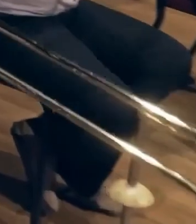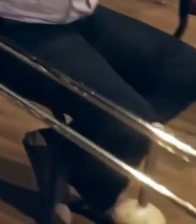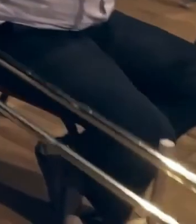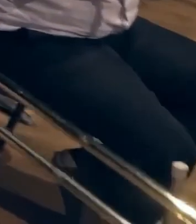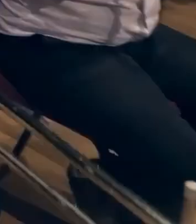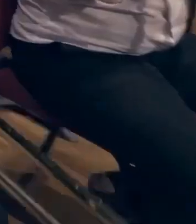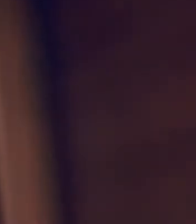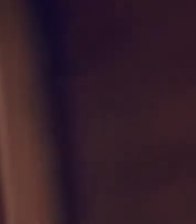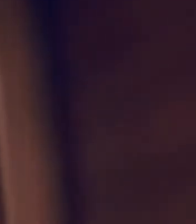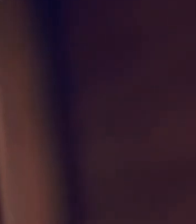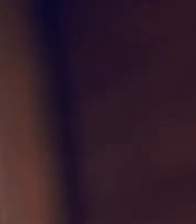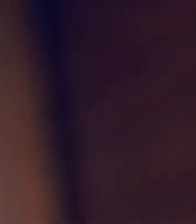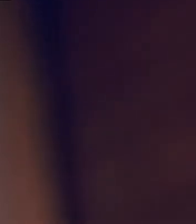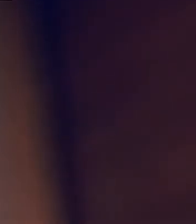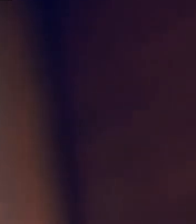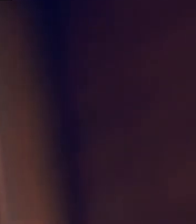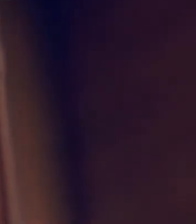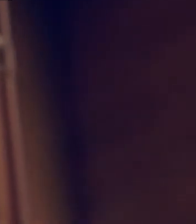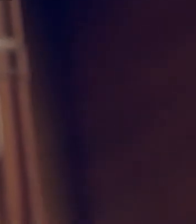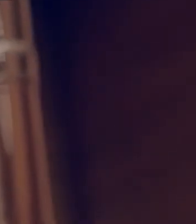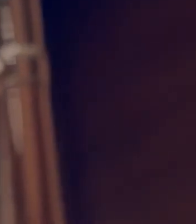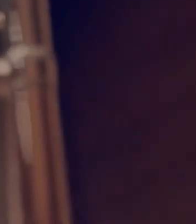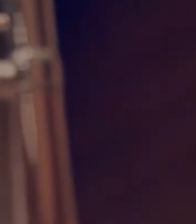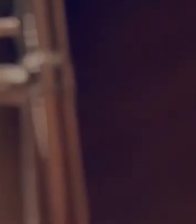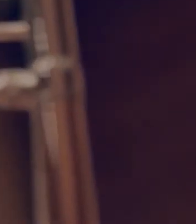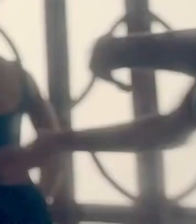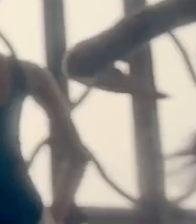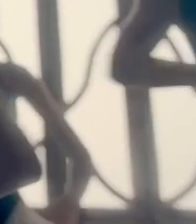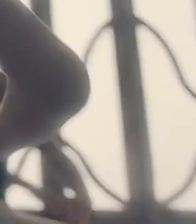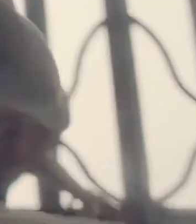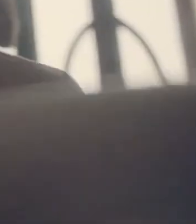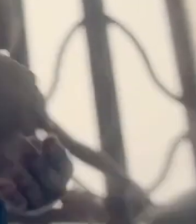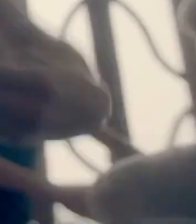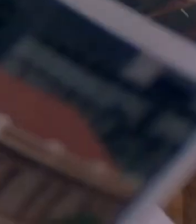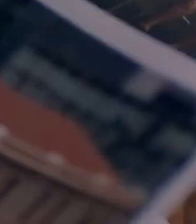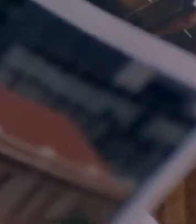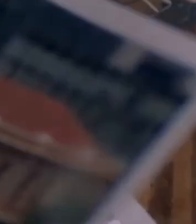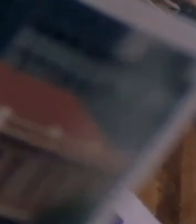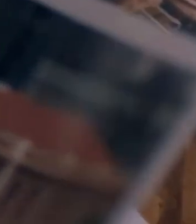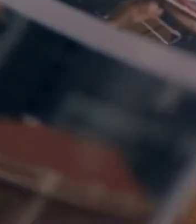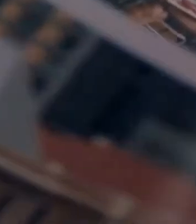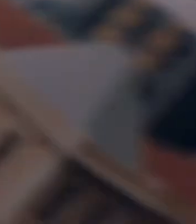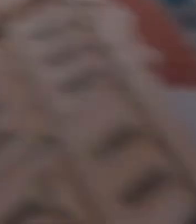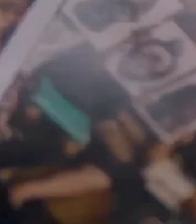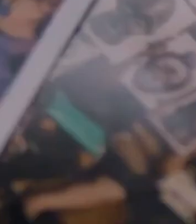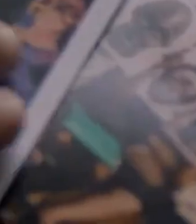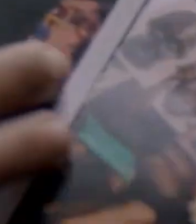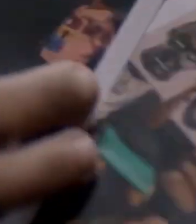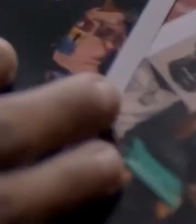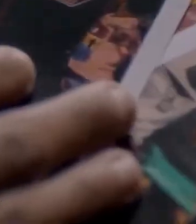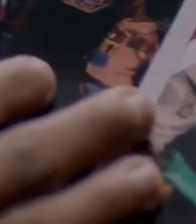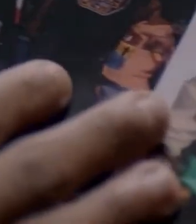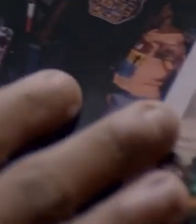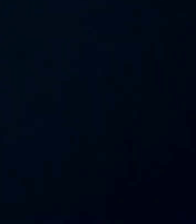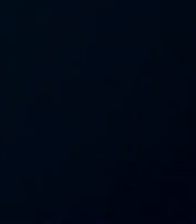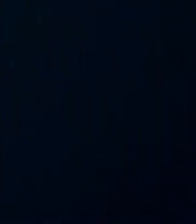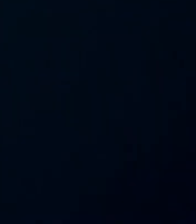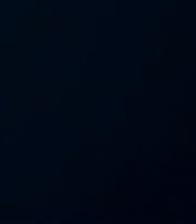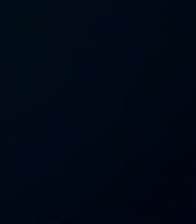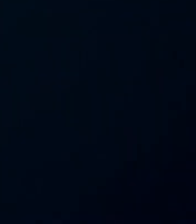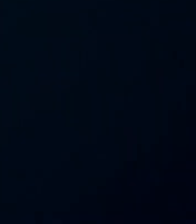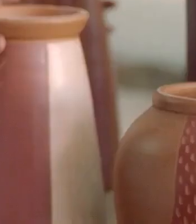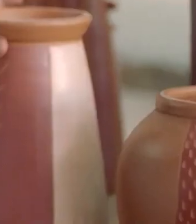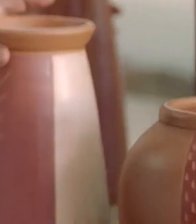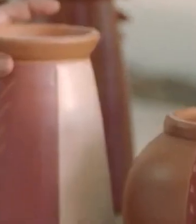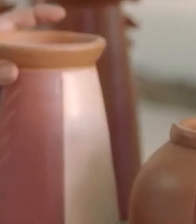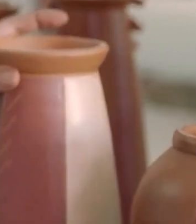diversas pessoas performando atividades culturais, como tocando instrumentos, dançando, visitando